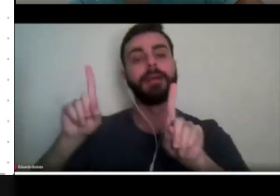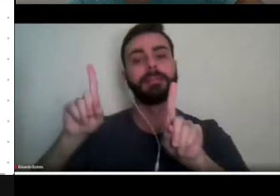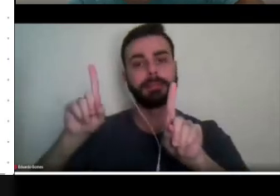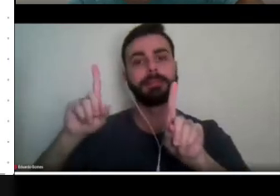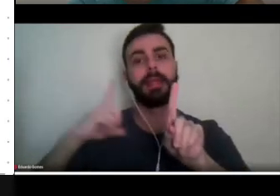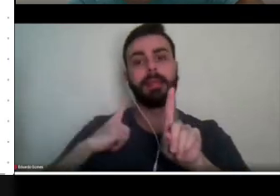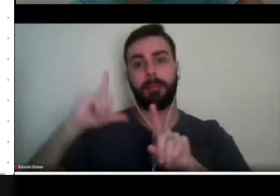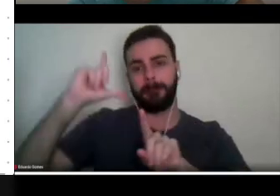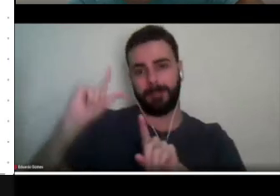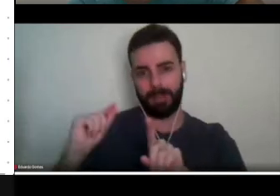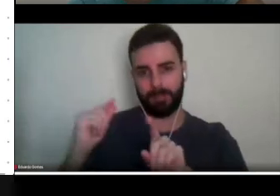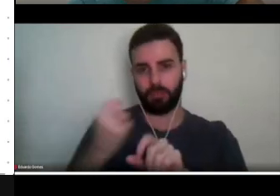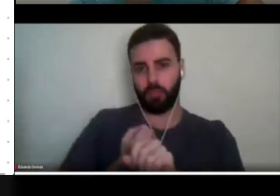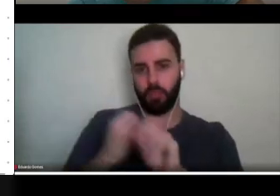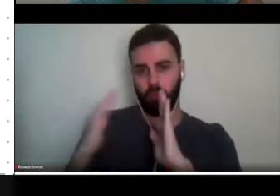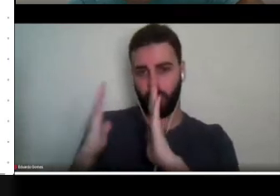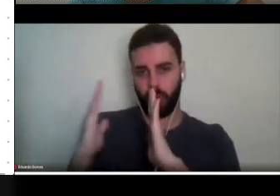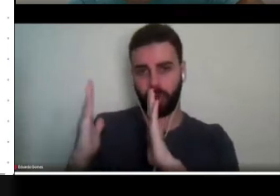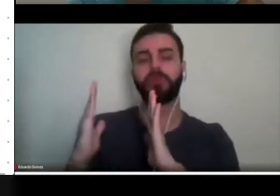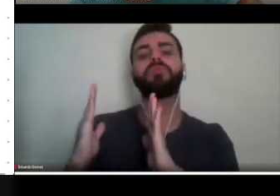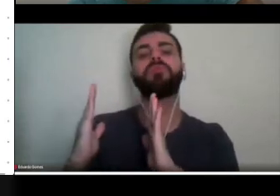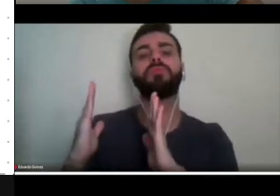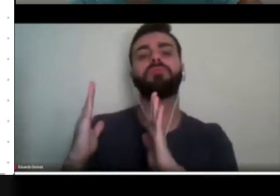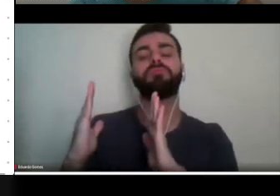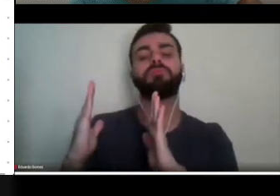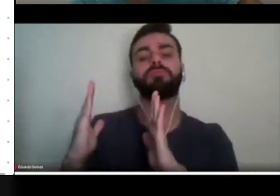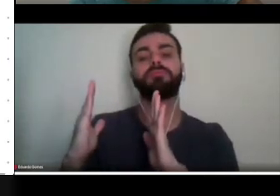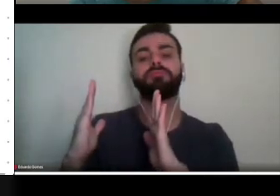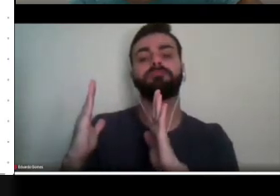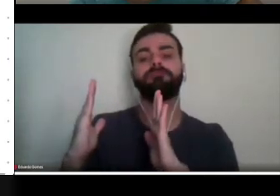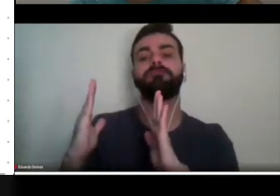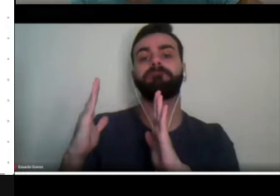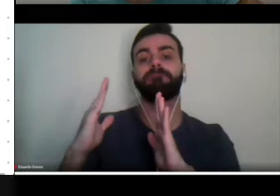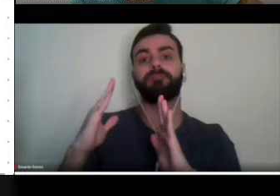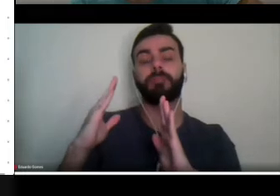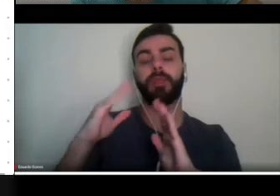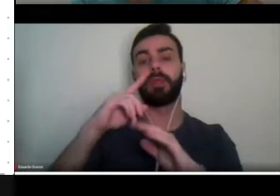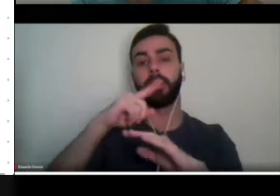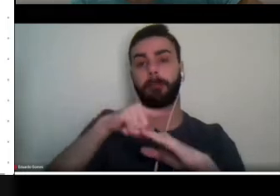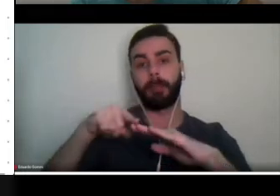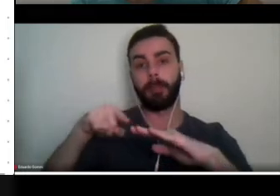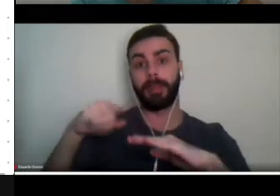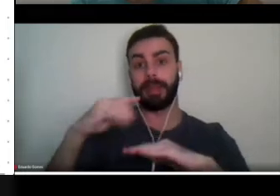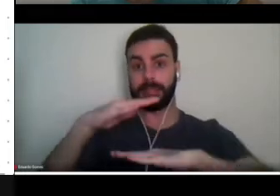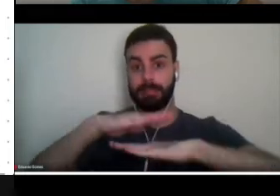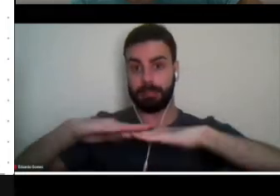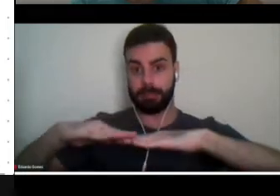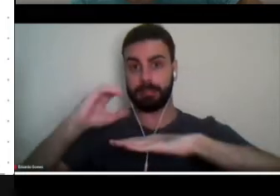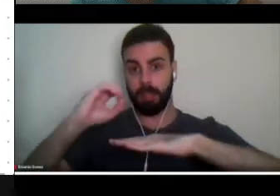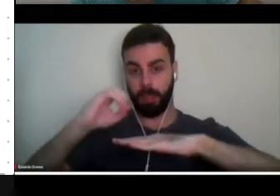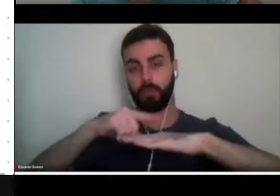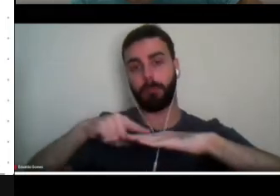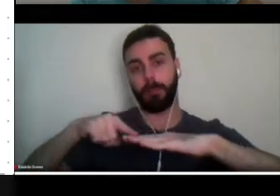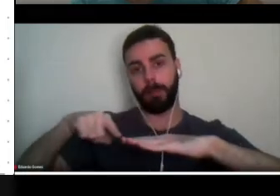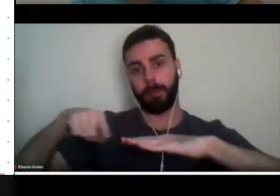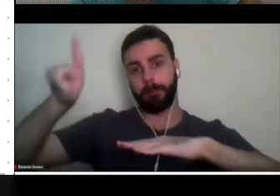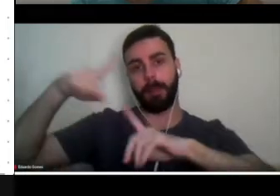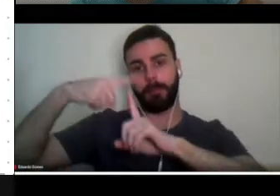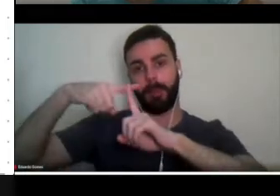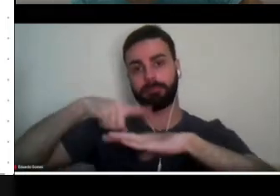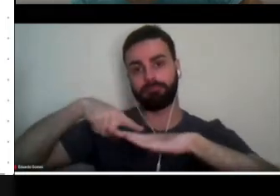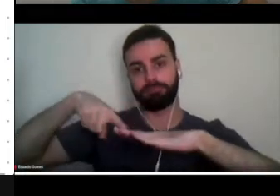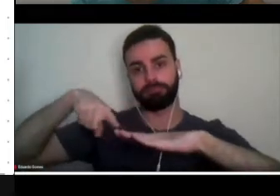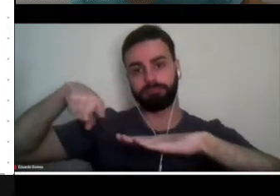certo? E depois ela continua aumentando em módulo até um certo valor e depois ela é